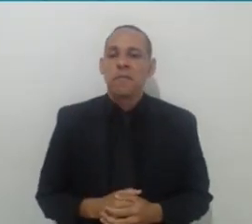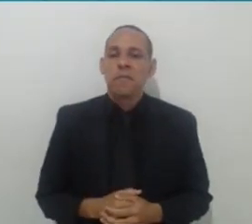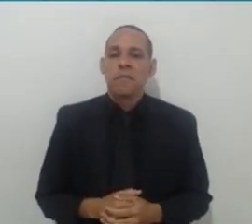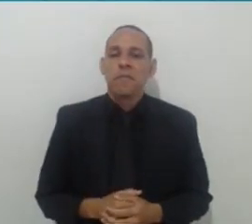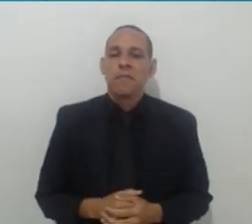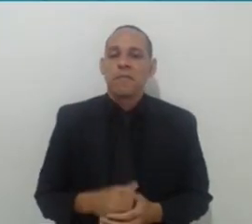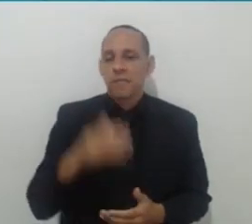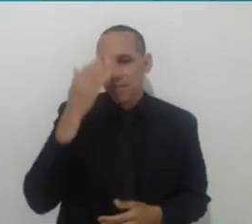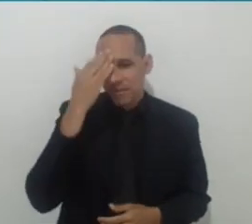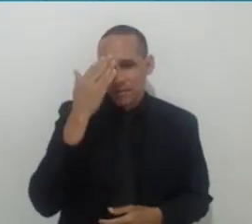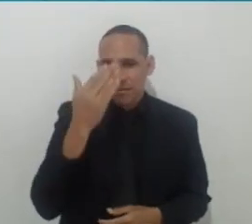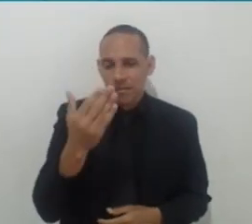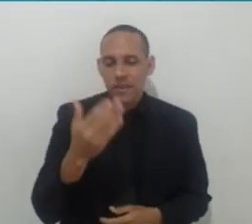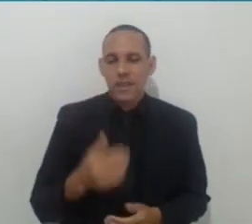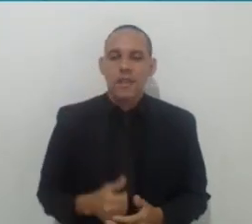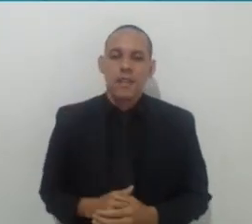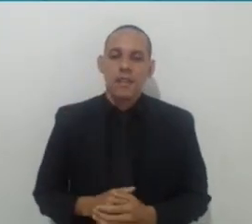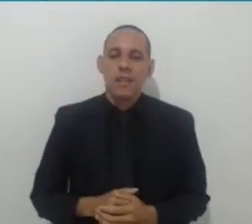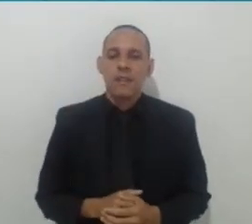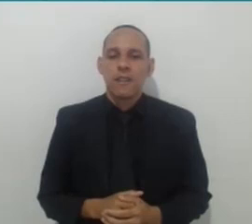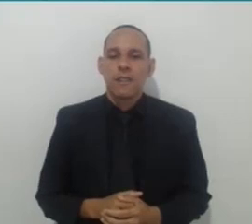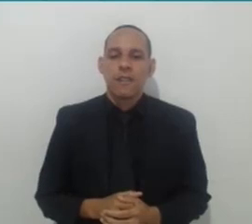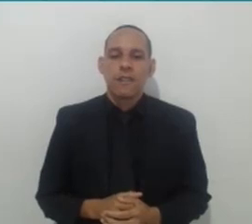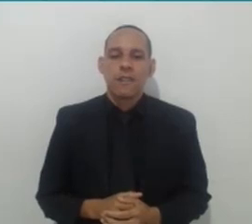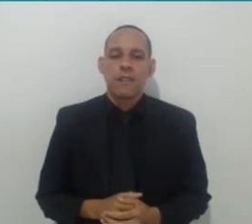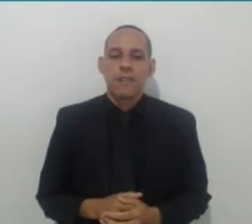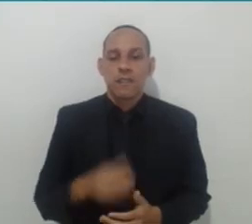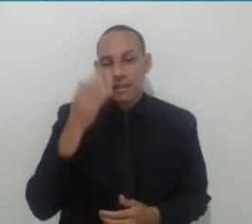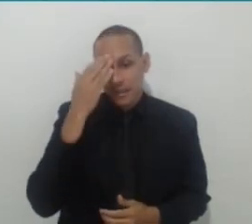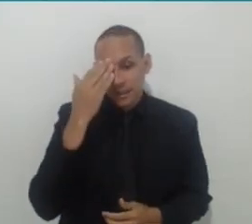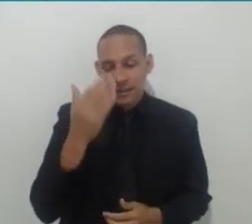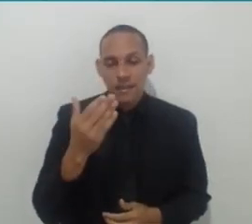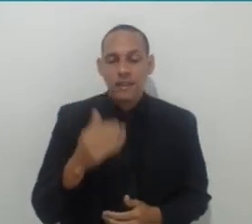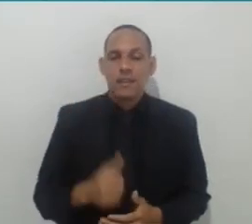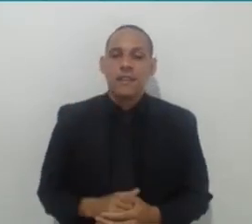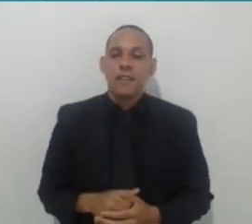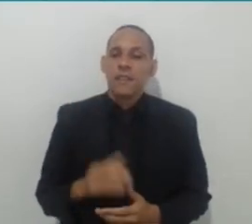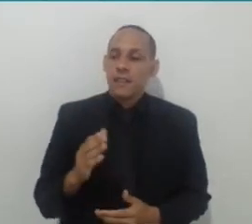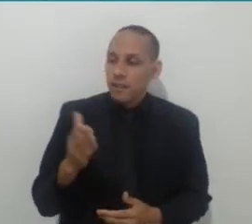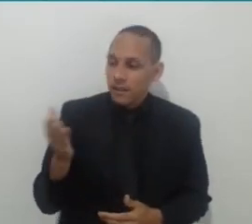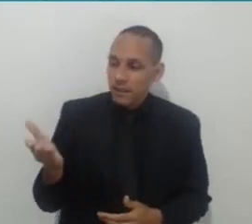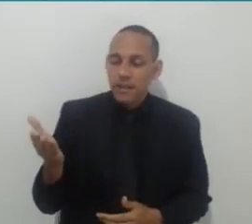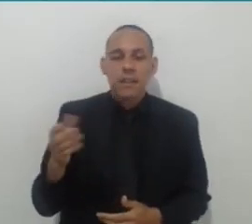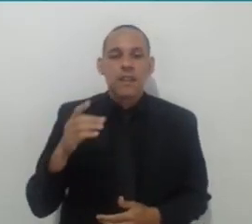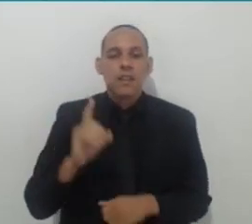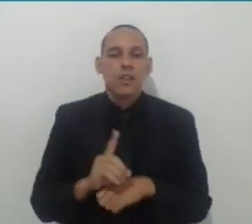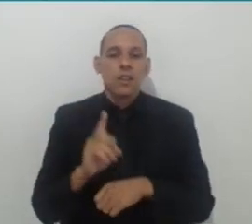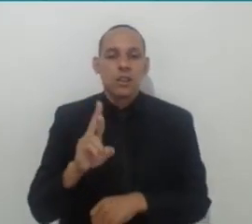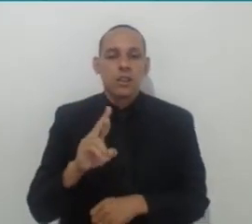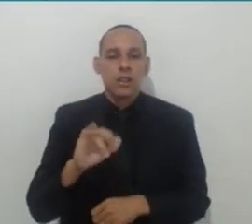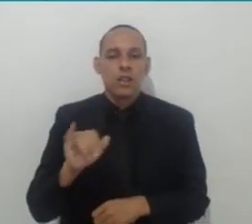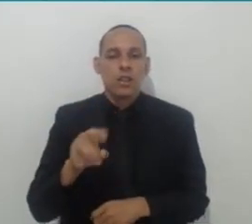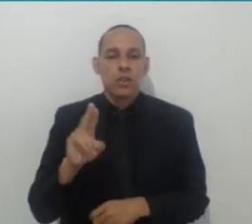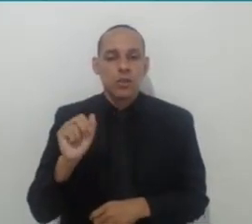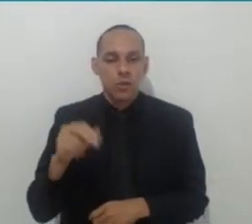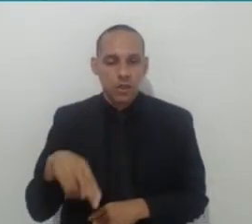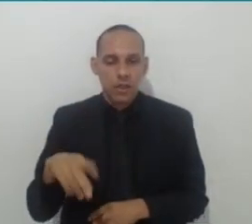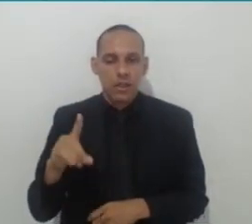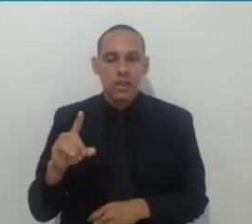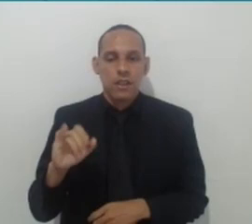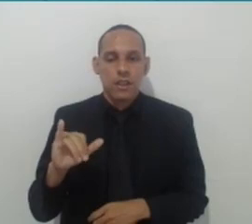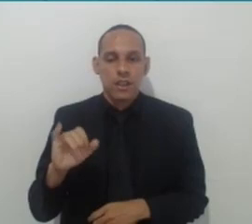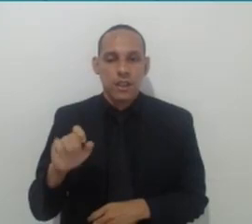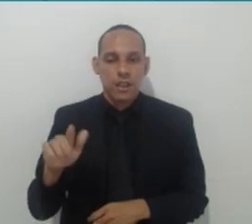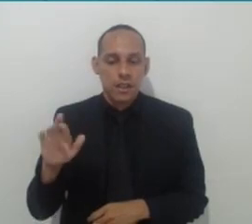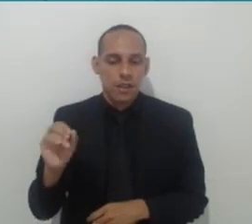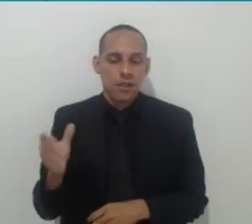Obrigada, Vossa Excelência. Obrigada, Vossa Excelência, e passo a palavra ao doutor João Diego de Leon, advogado dos